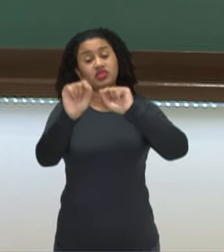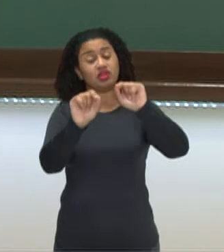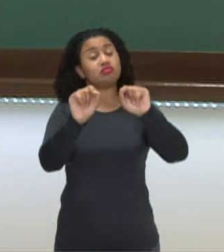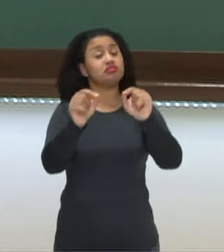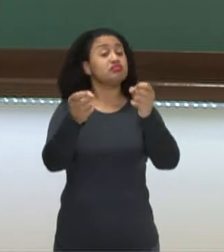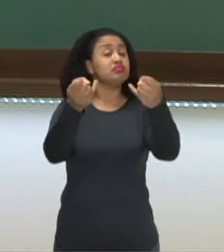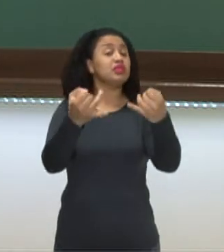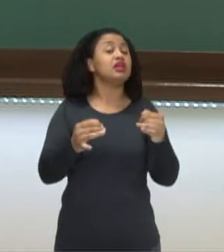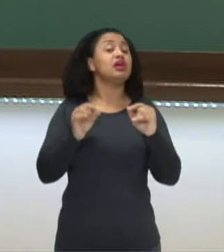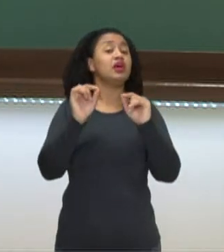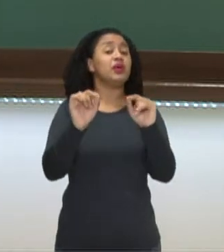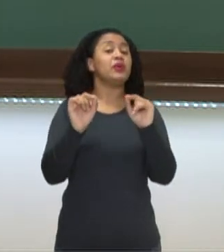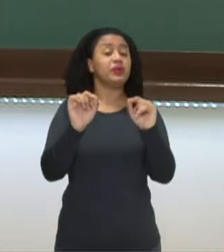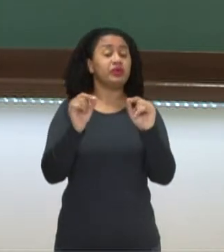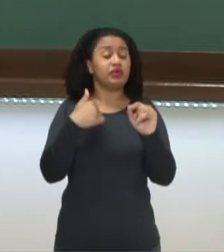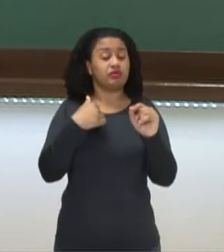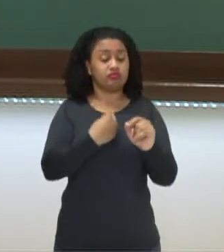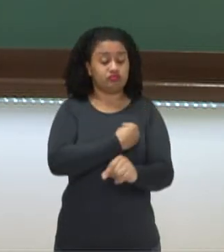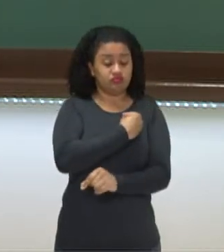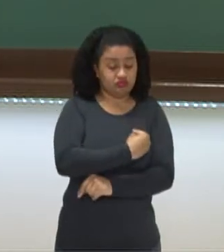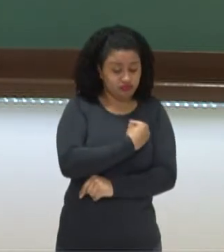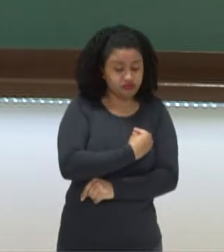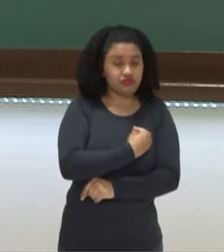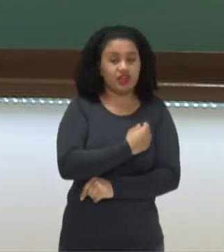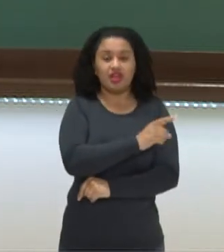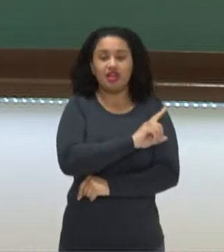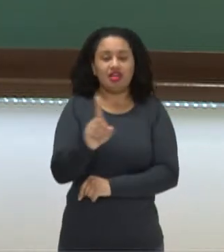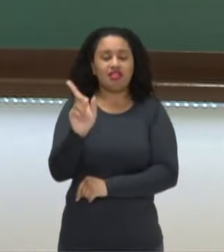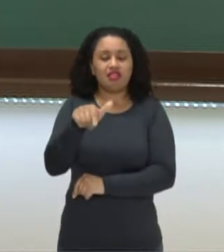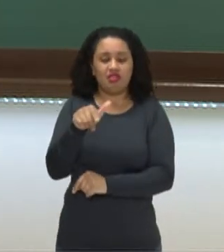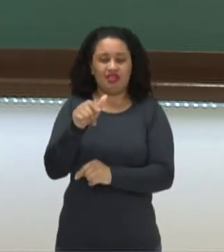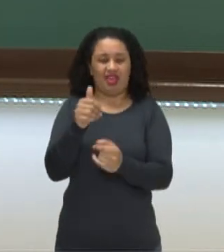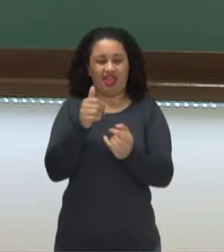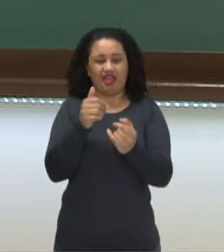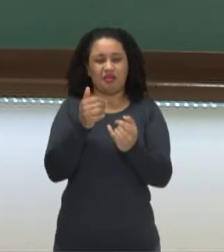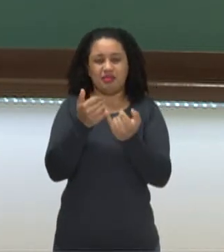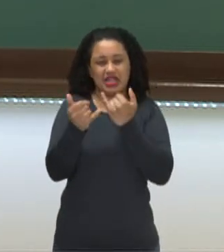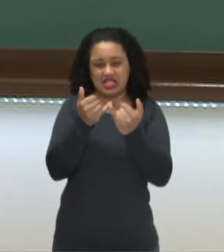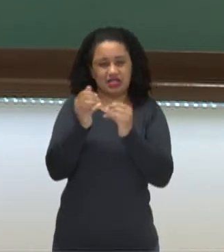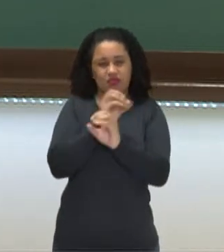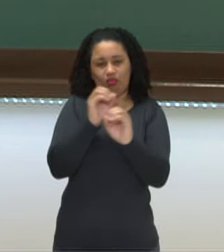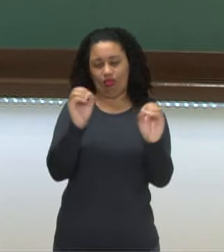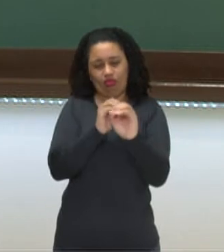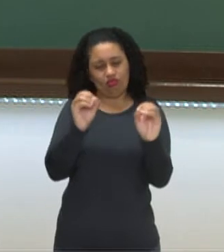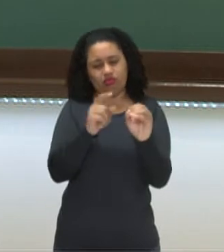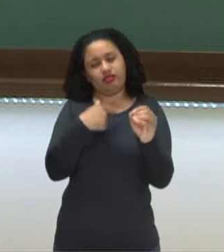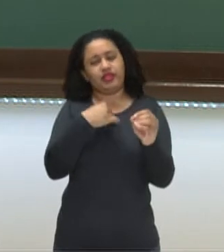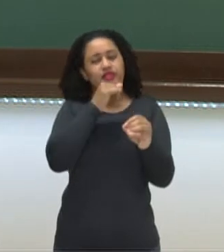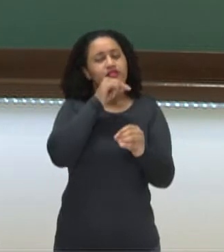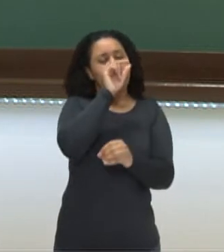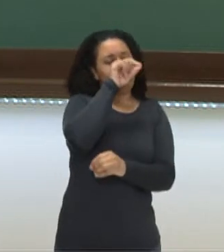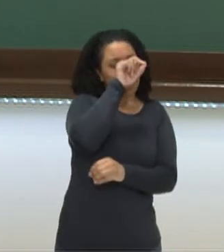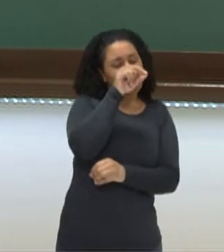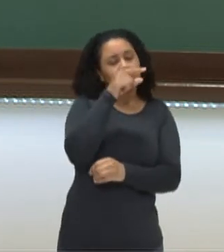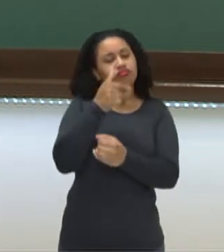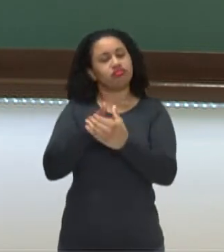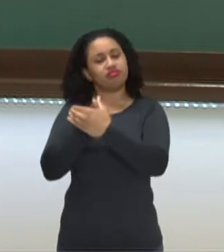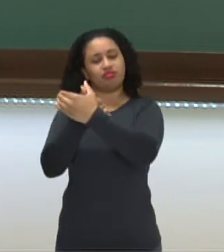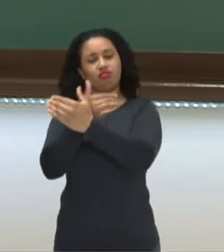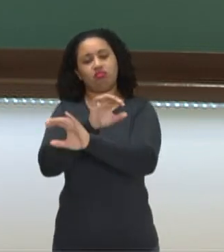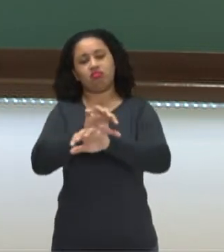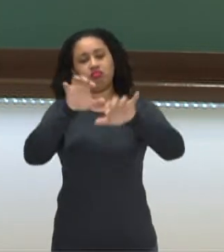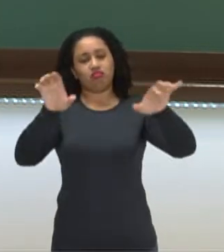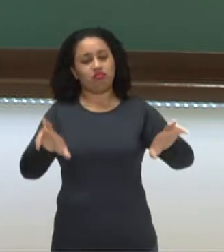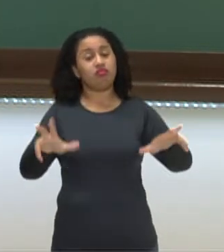podemos dizer que os seres vivos que não são parentes entre si, como o caso da ave e da borboleta,